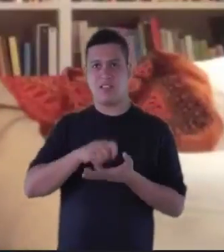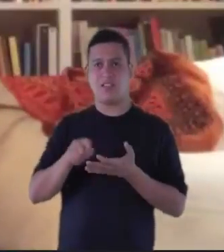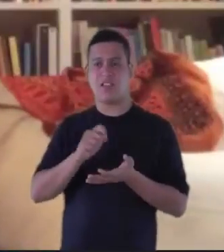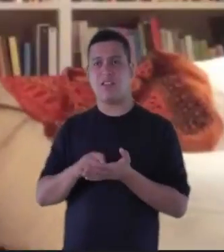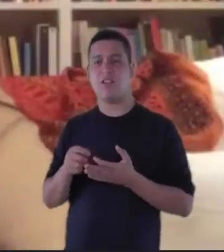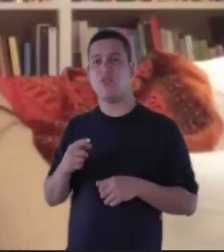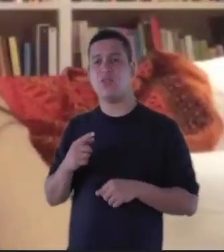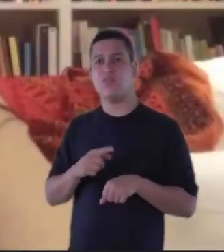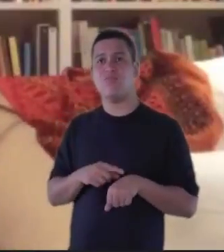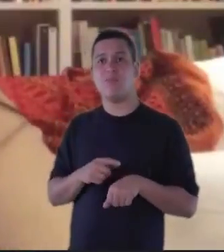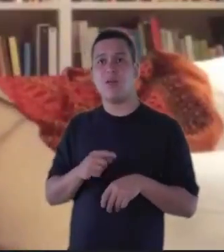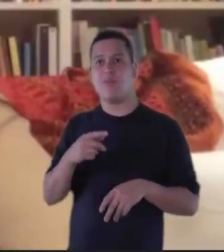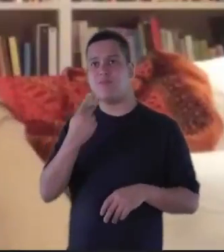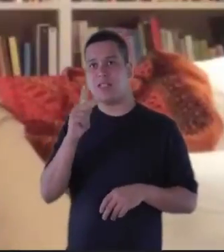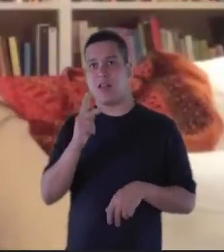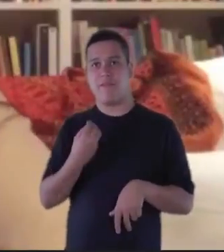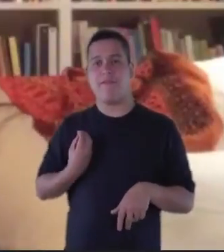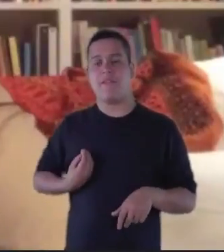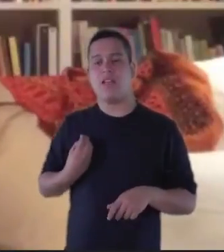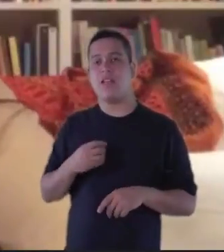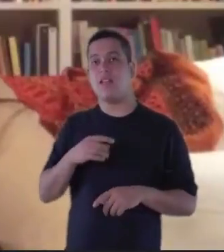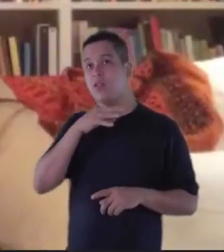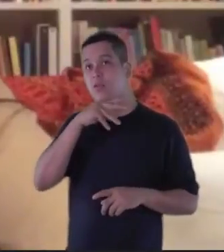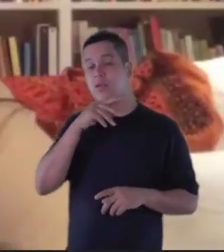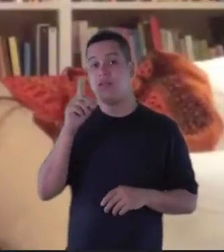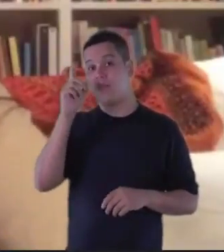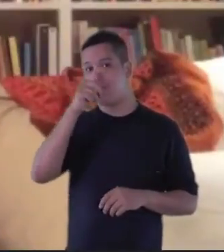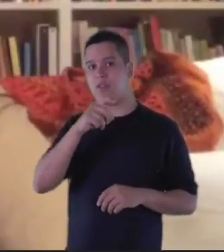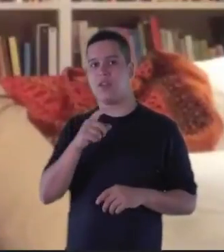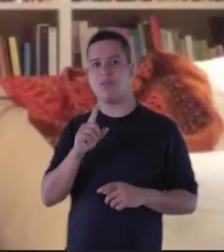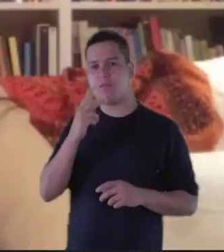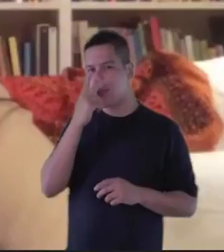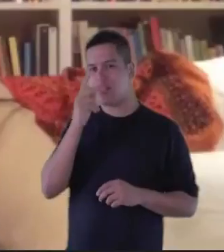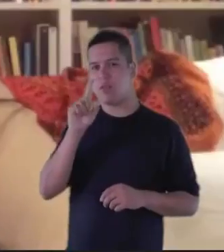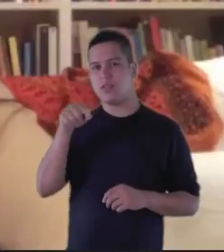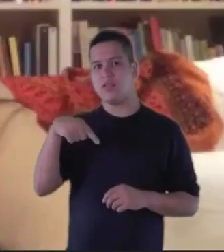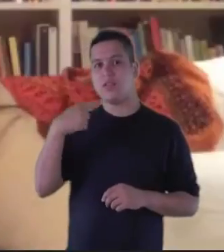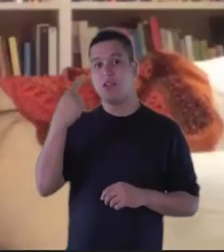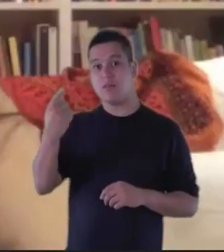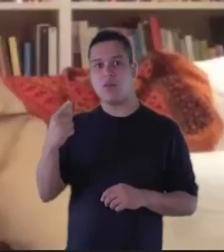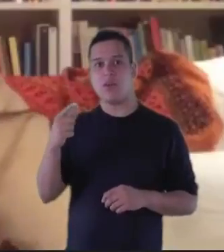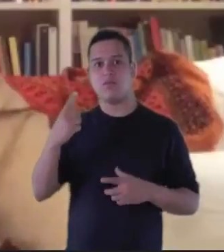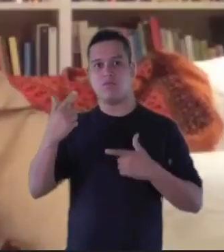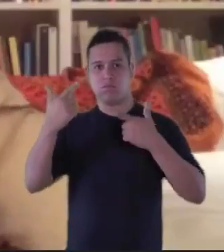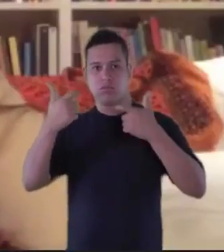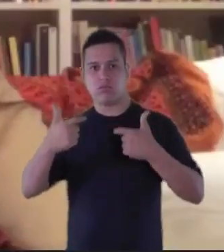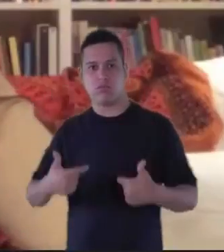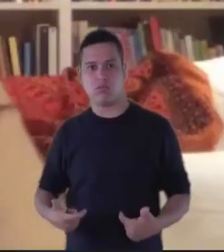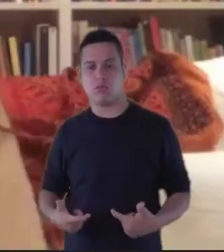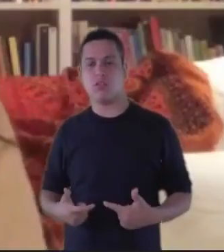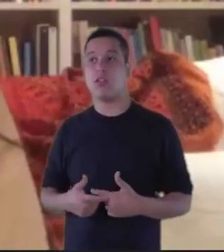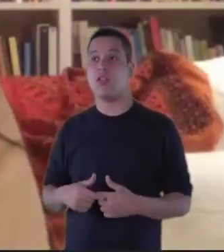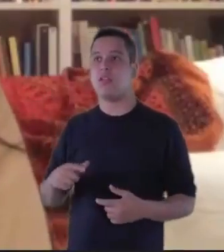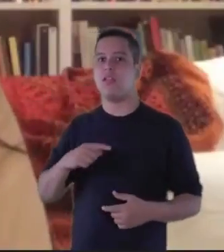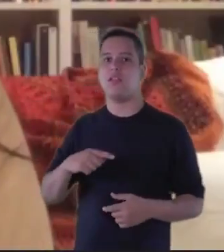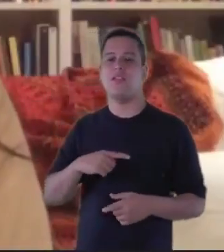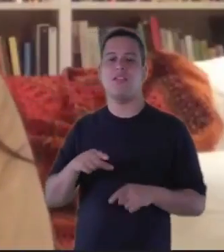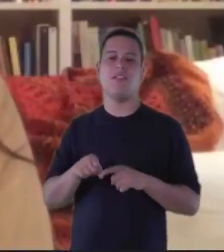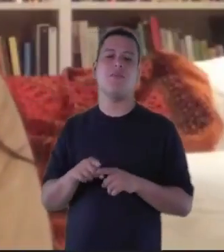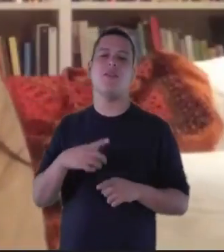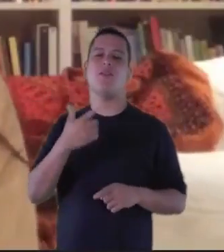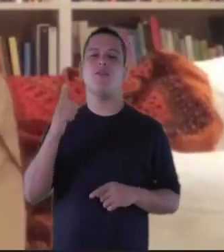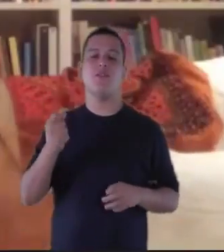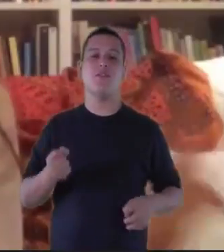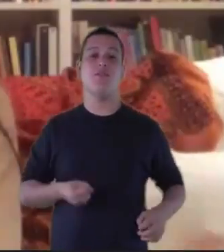um livro escrito meio pós-guerra, assim. E e aí tinha também o poema de Itabira, que é